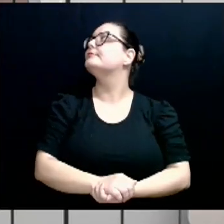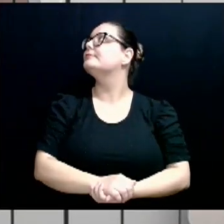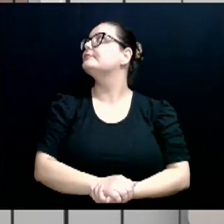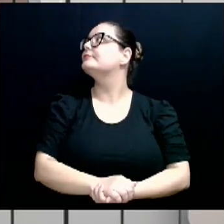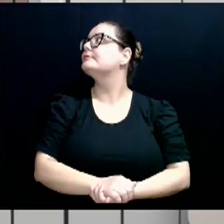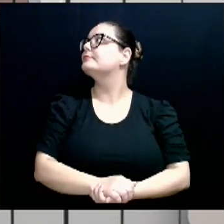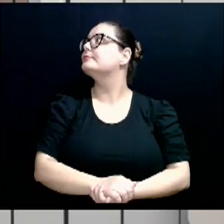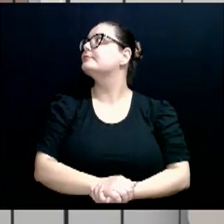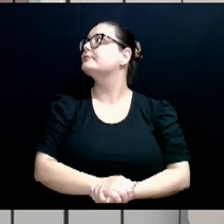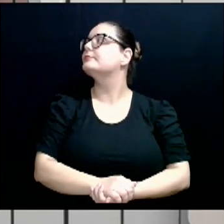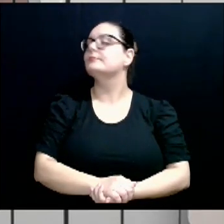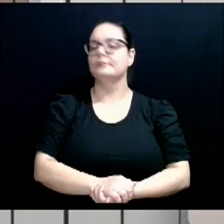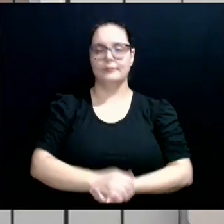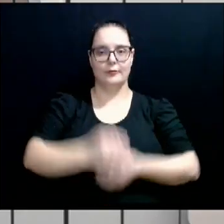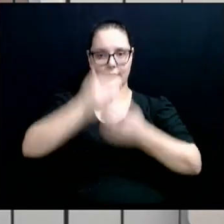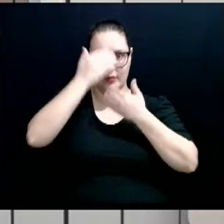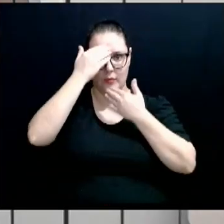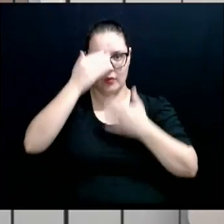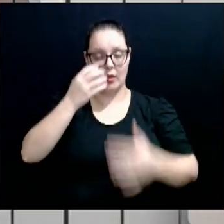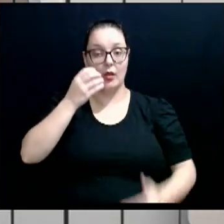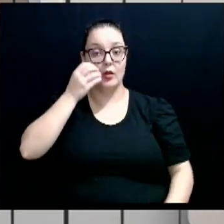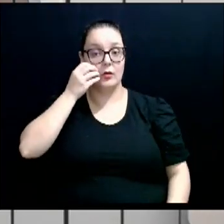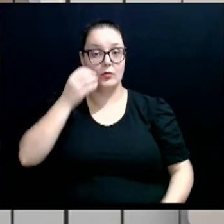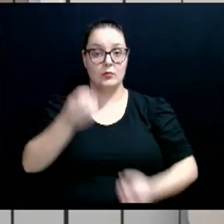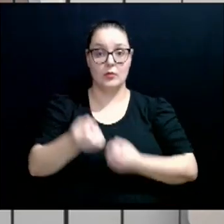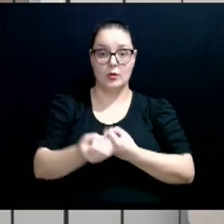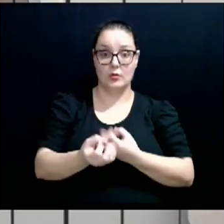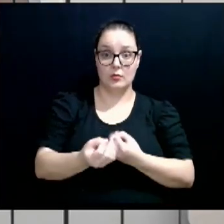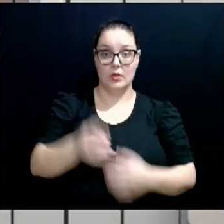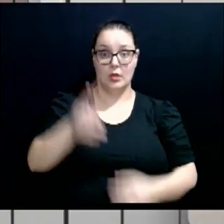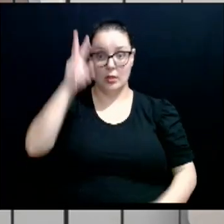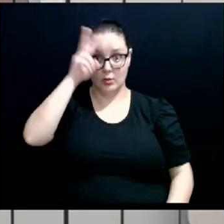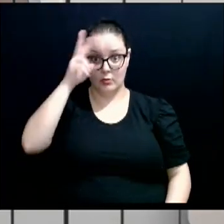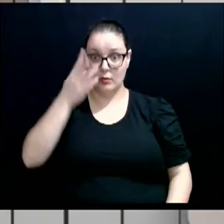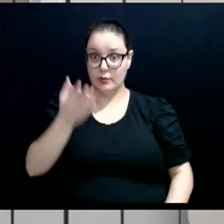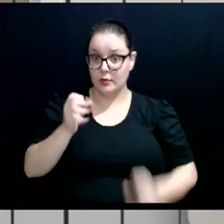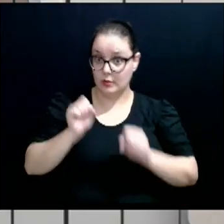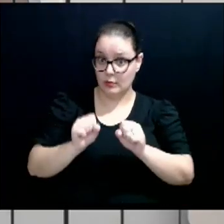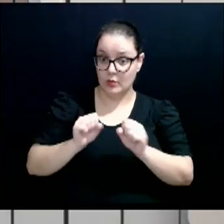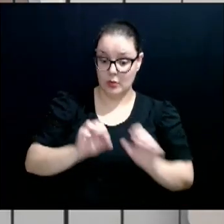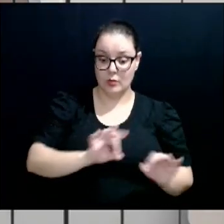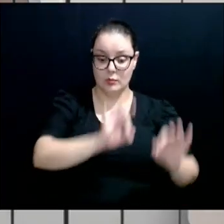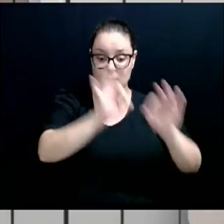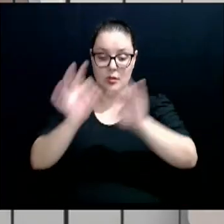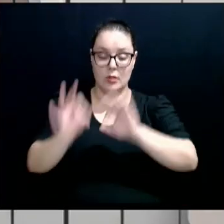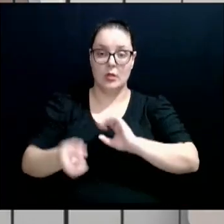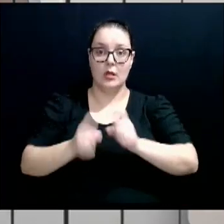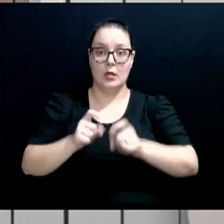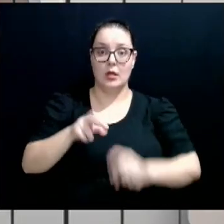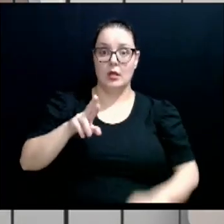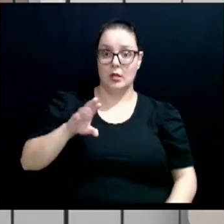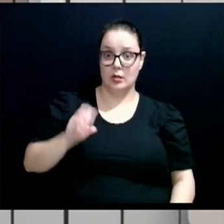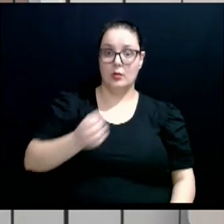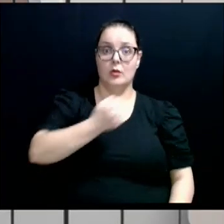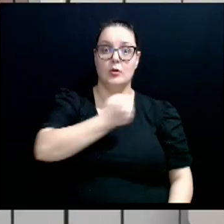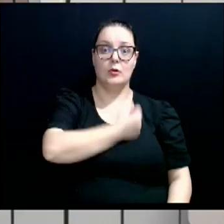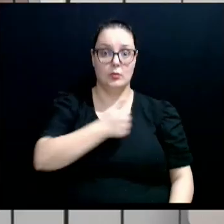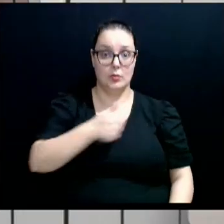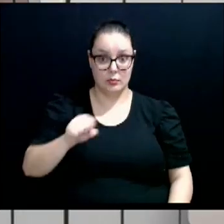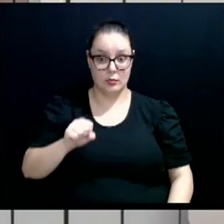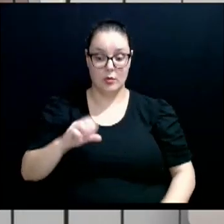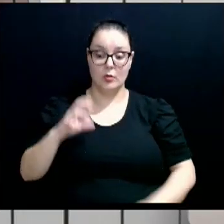Muito obrigado, André Aranha, pelas informações. Lembrando que você pode assistir a reunião ordinária de número 78 na íntegra